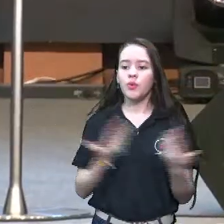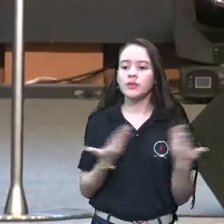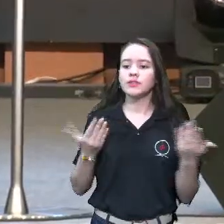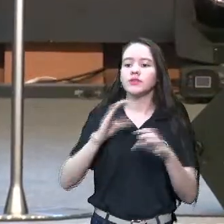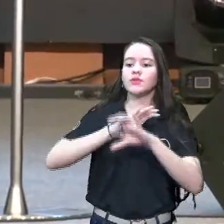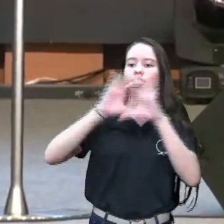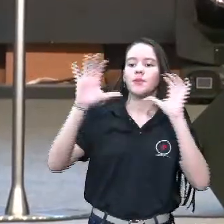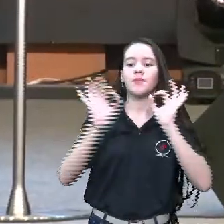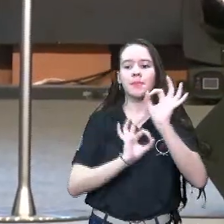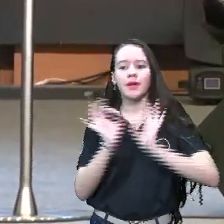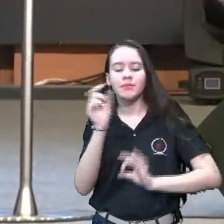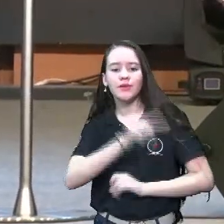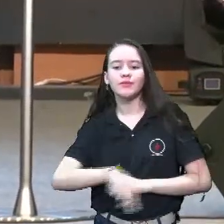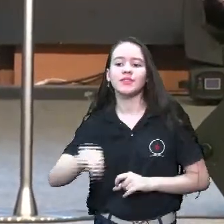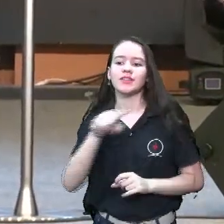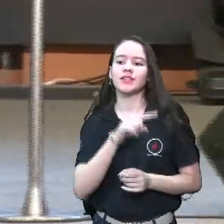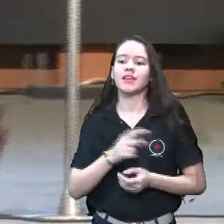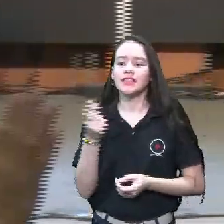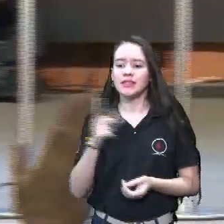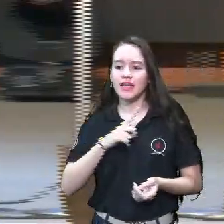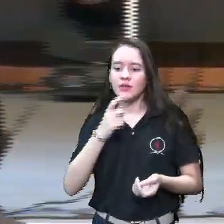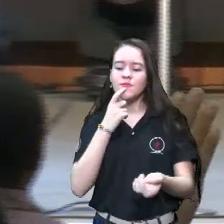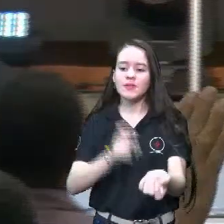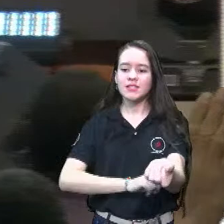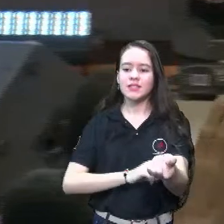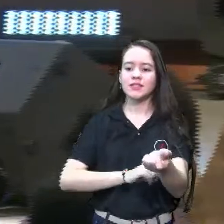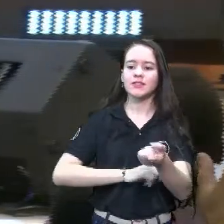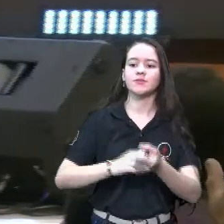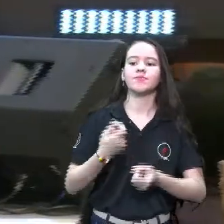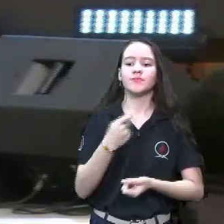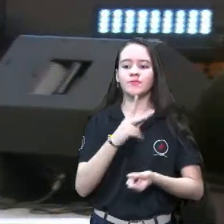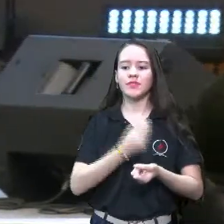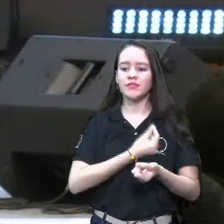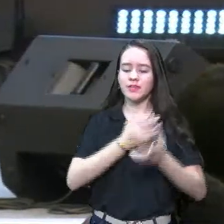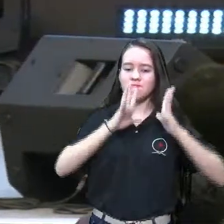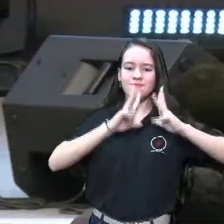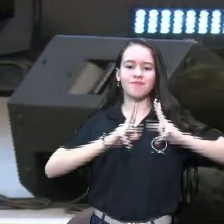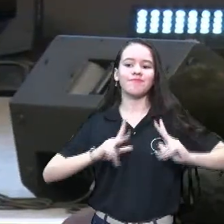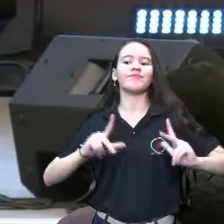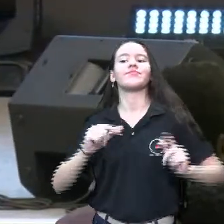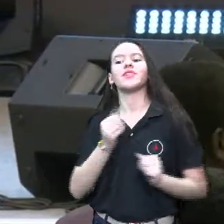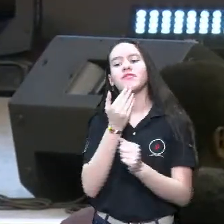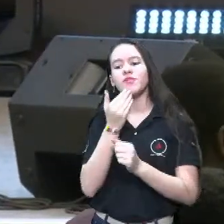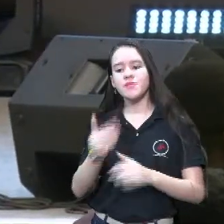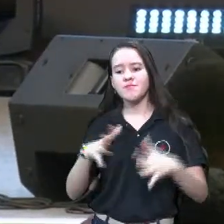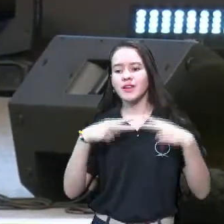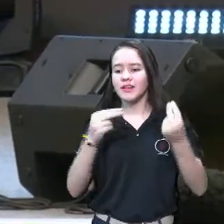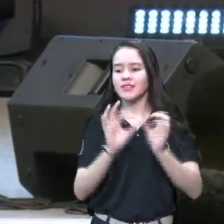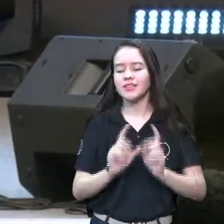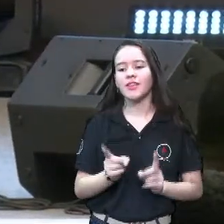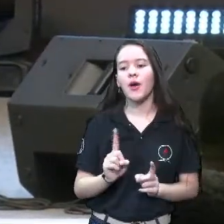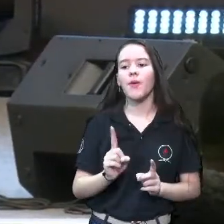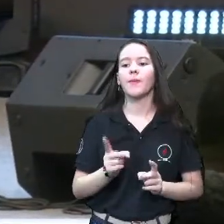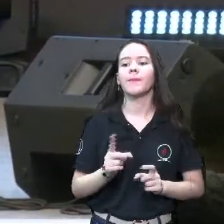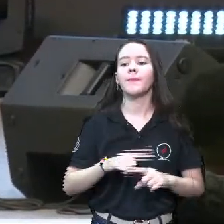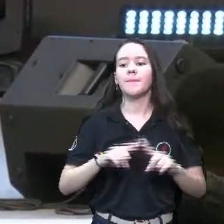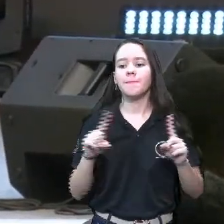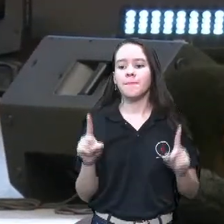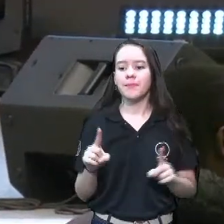preparado para você, há um sangue que lavou a tua vida, é um favor imerecido, mas está sobre você.